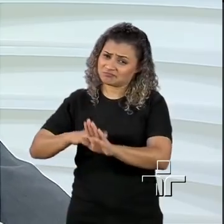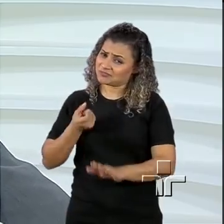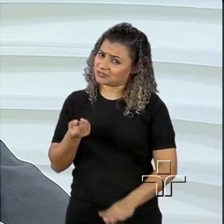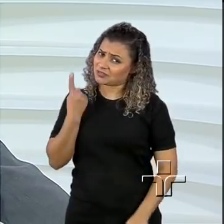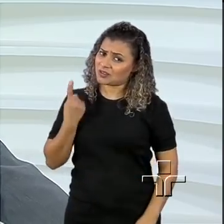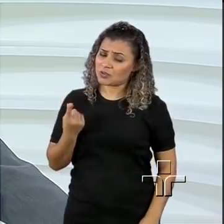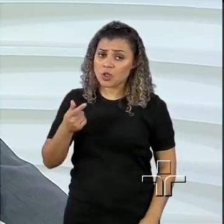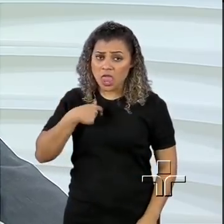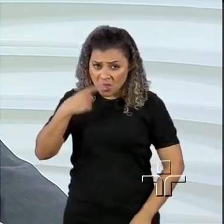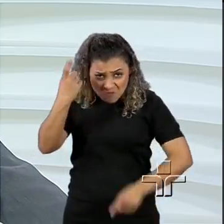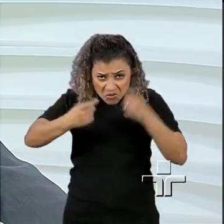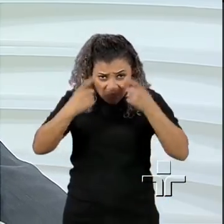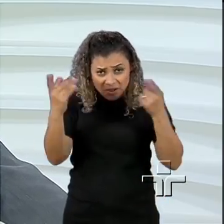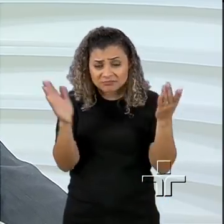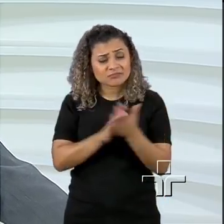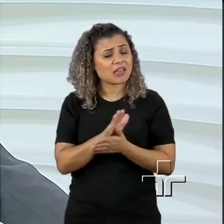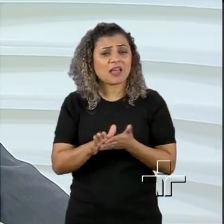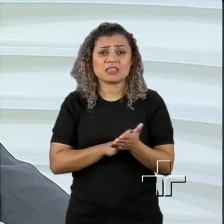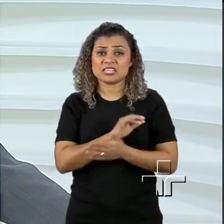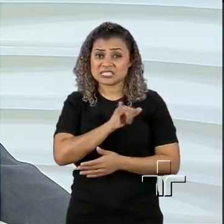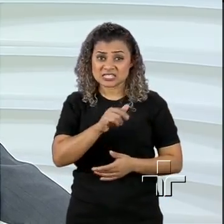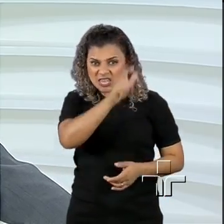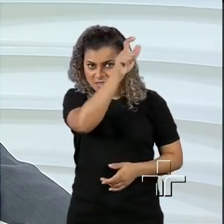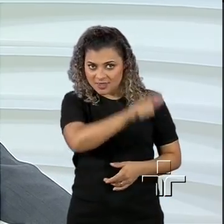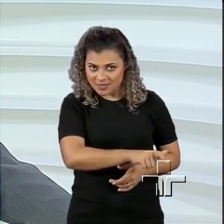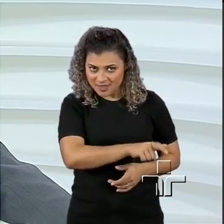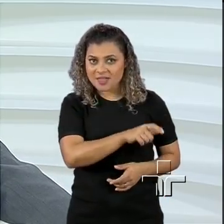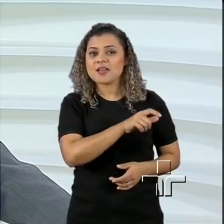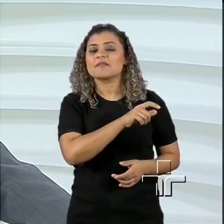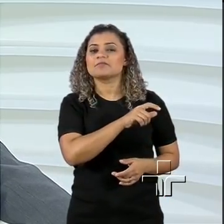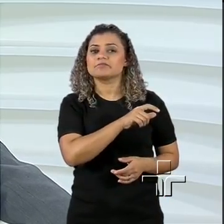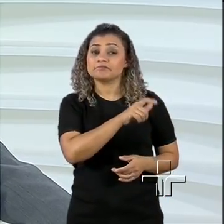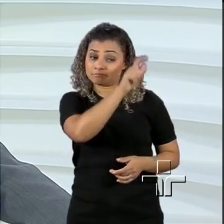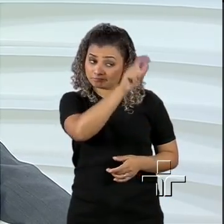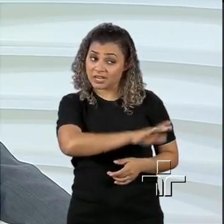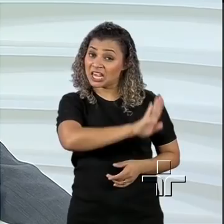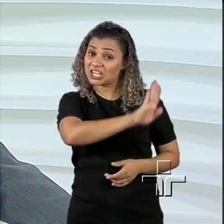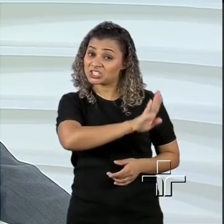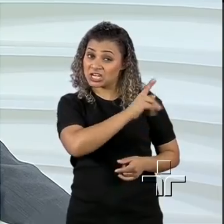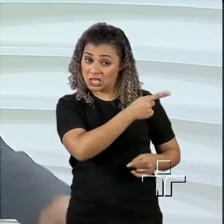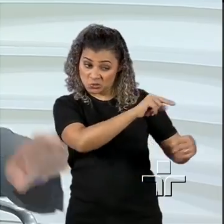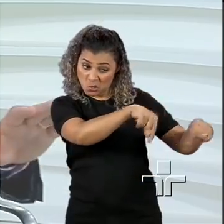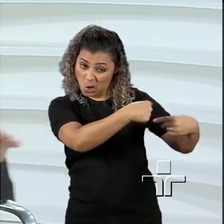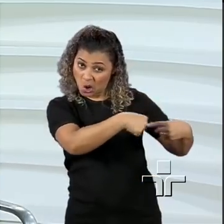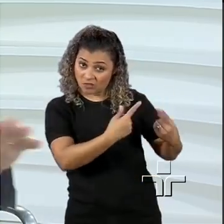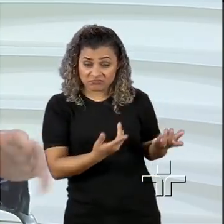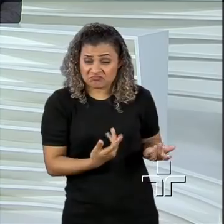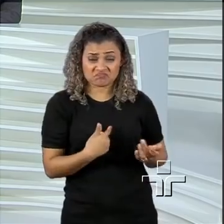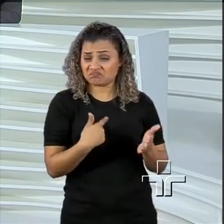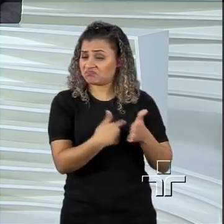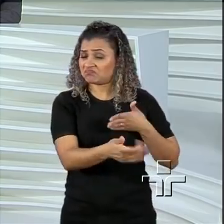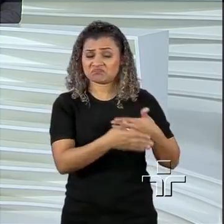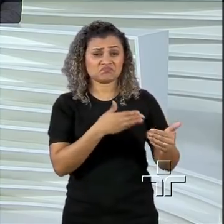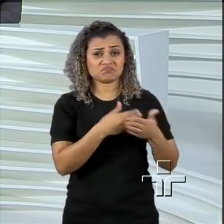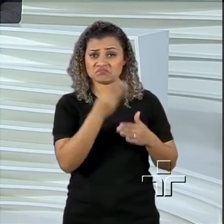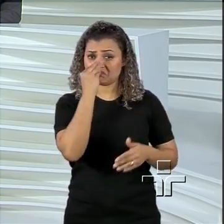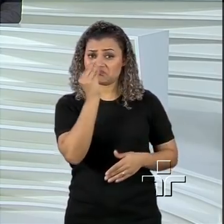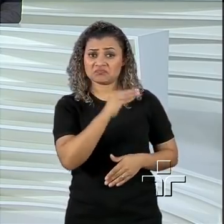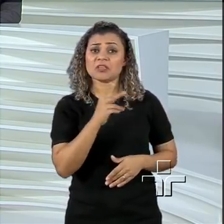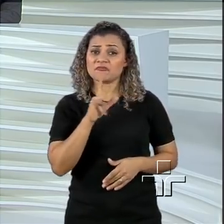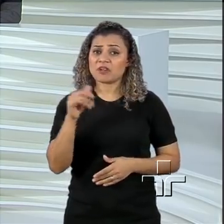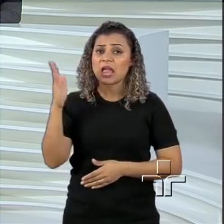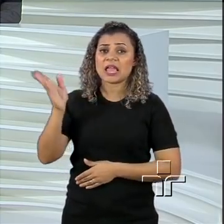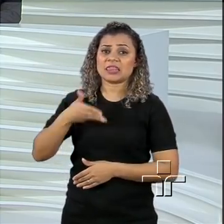isso. Se era essa a intenção do candidato adversário, eu tenho certeza que o Judiciário me dará total razão, nós vamos anular essa